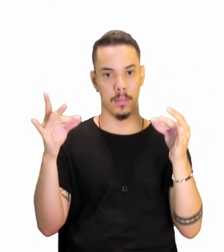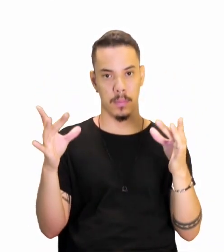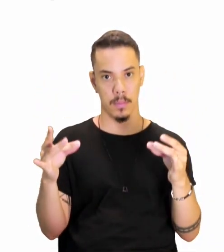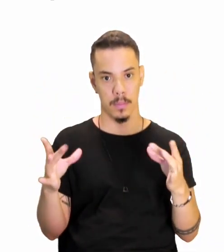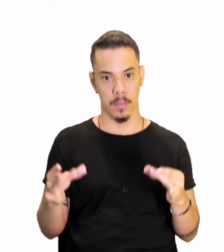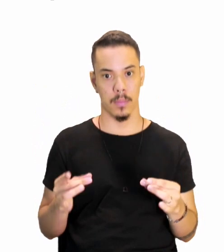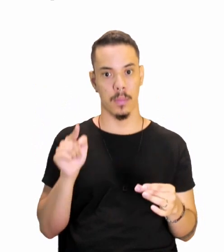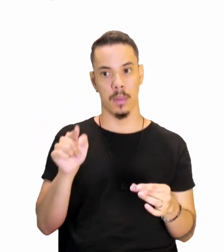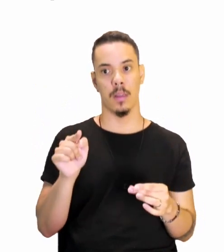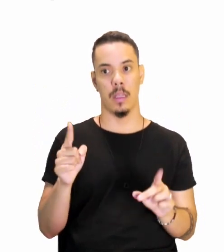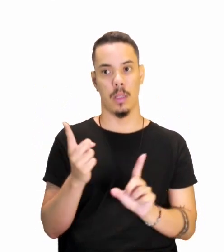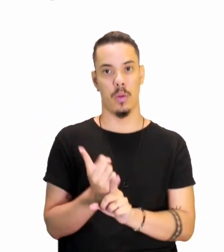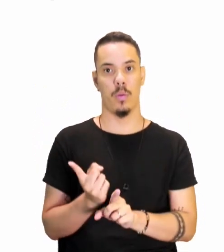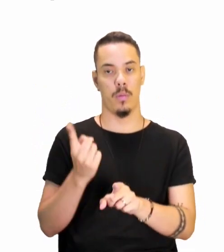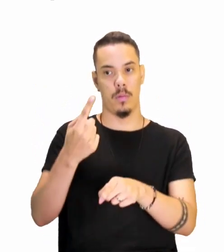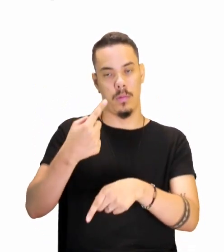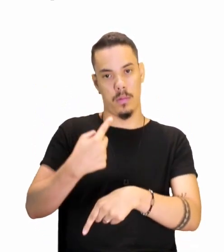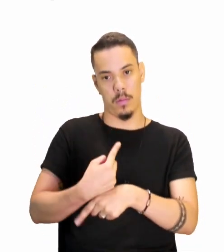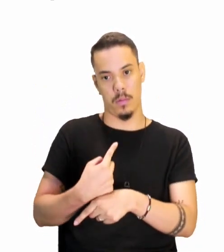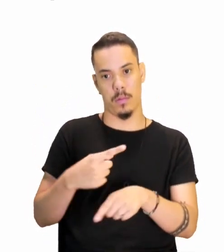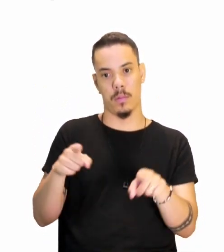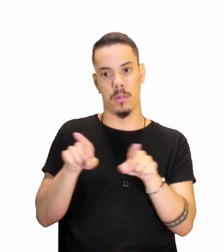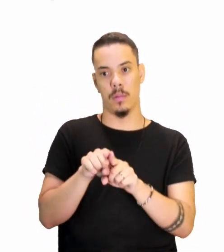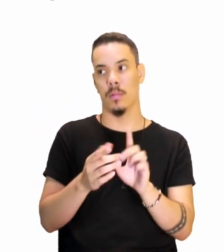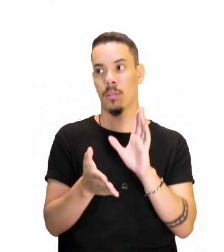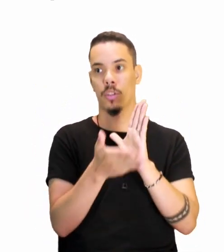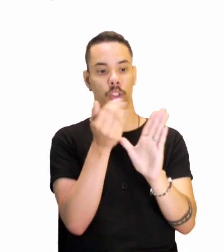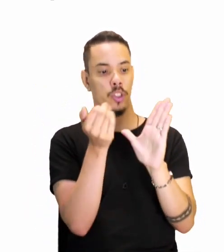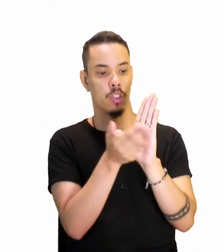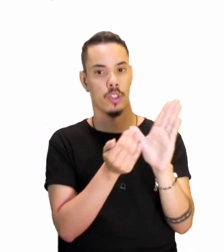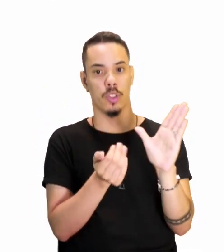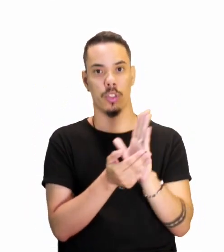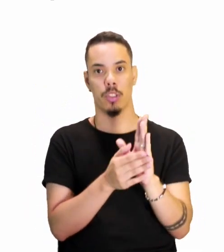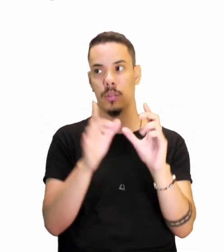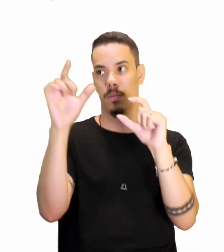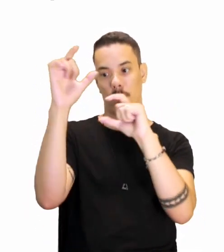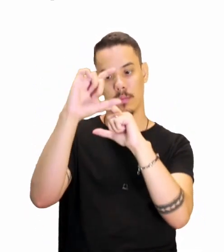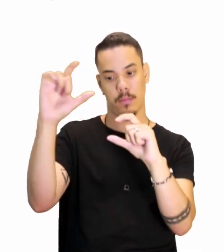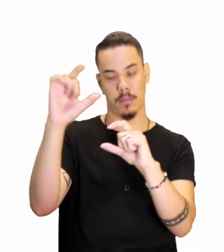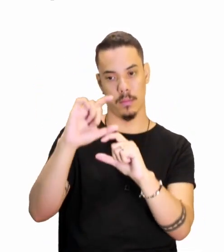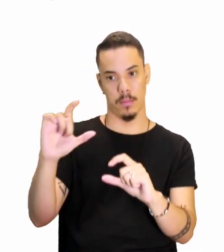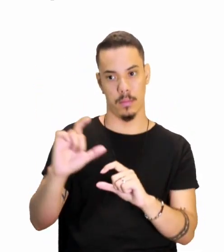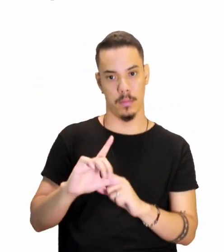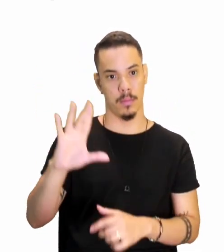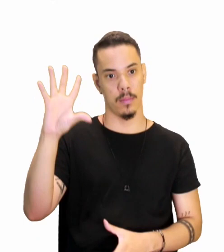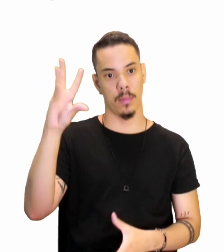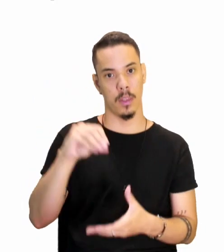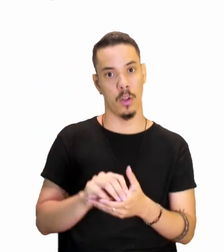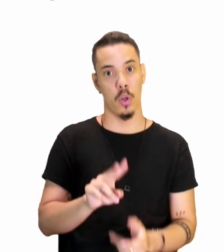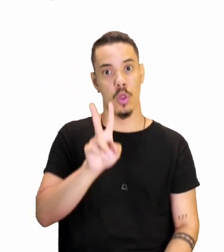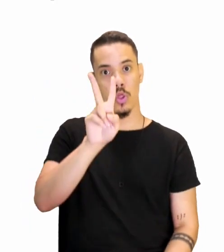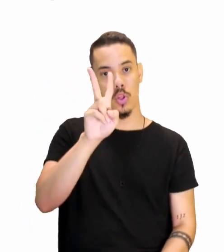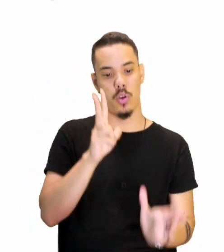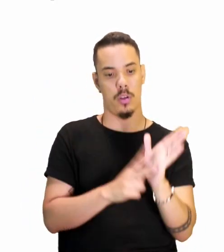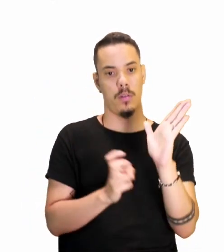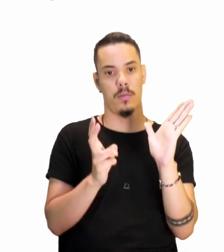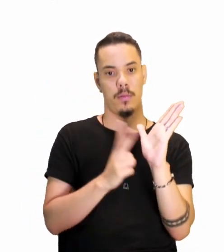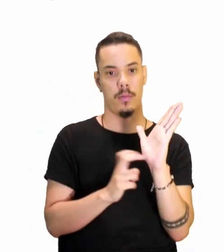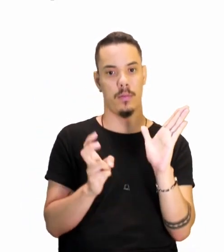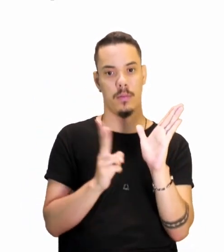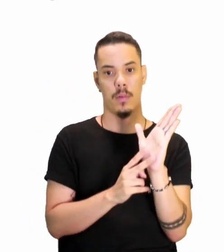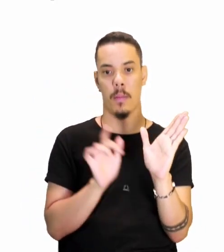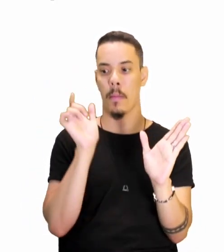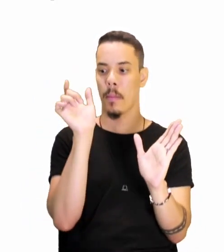essa oposição e retire dessas estrofes, tá? 2 vocábulos,